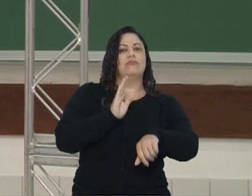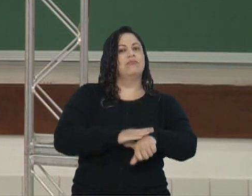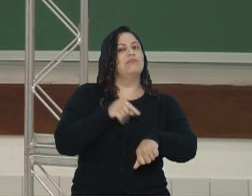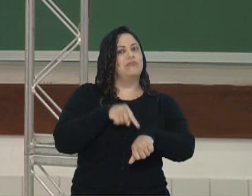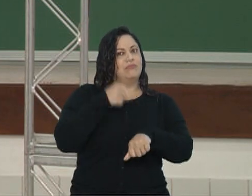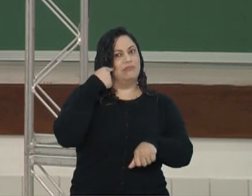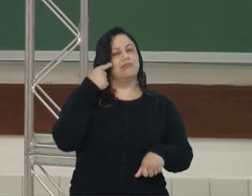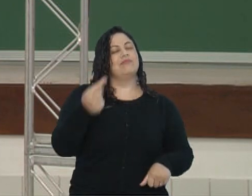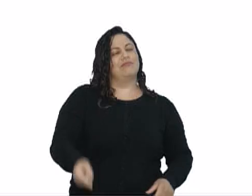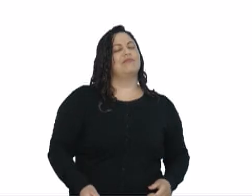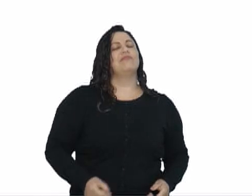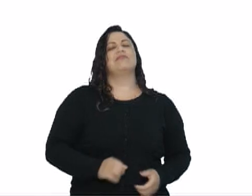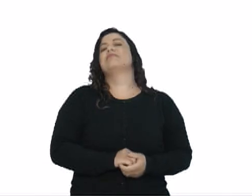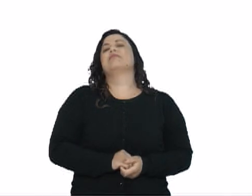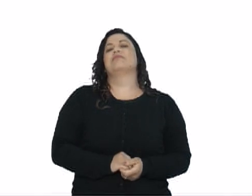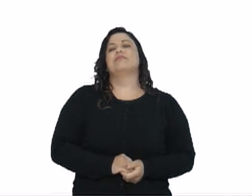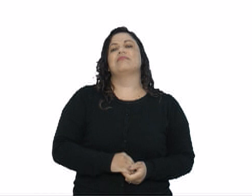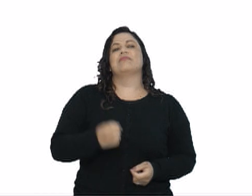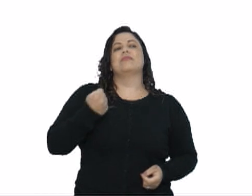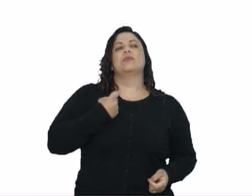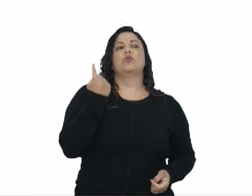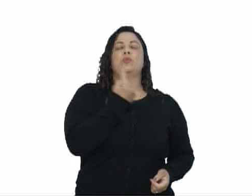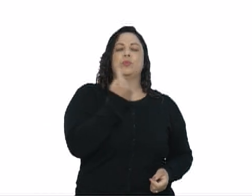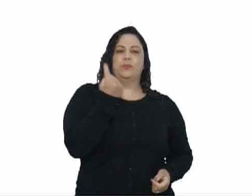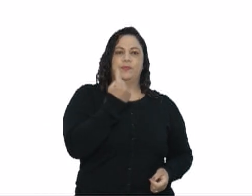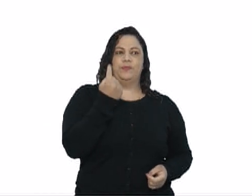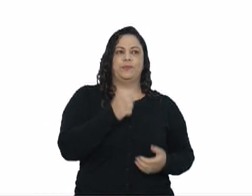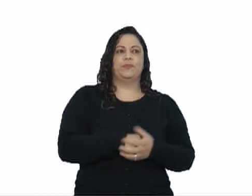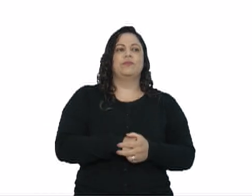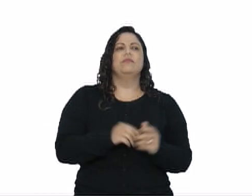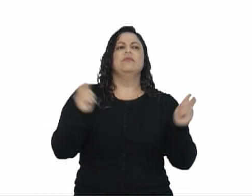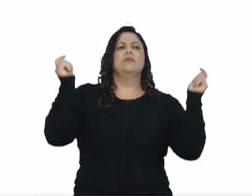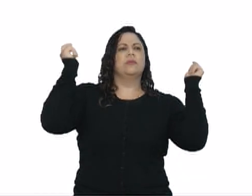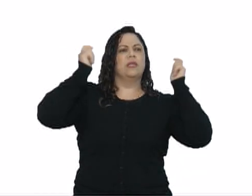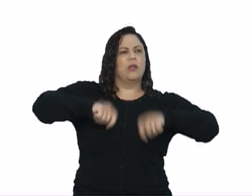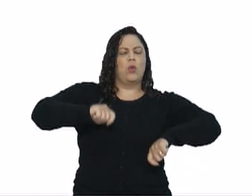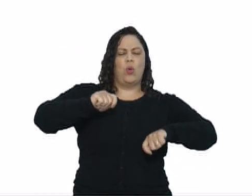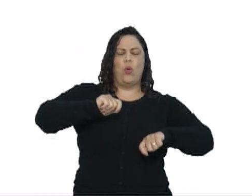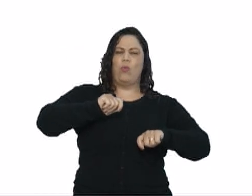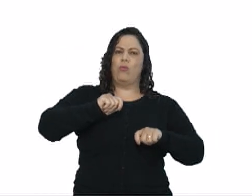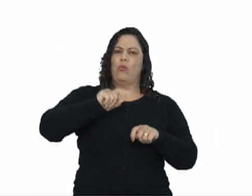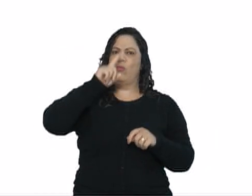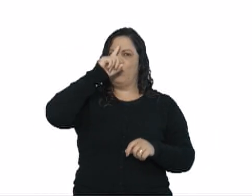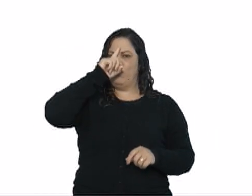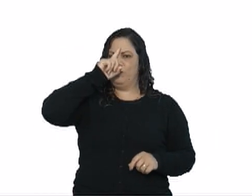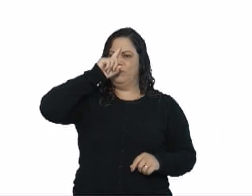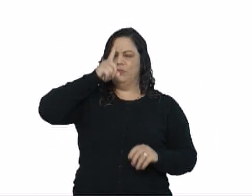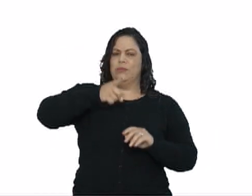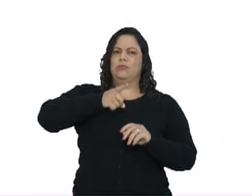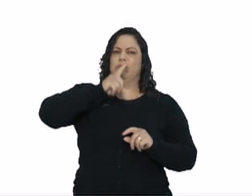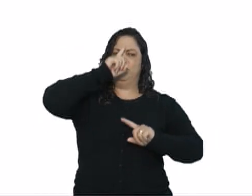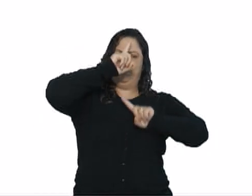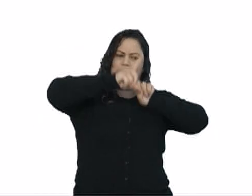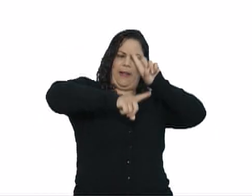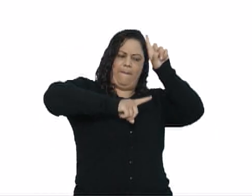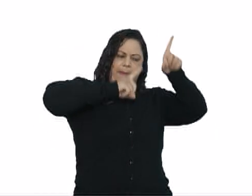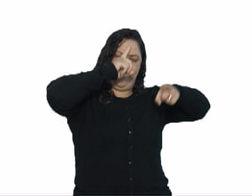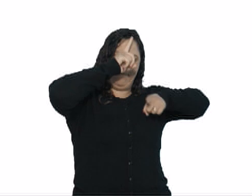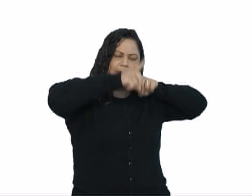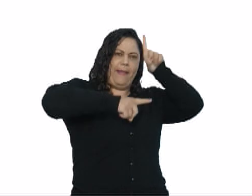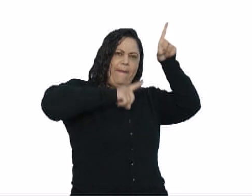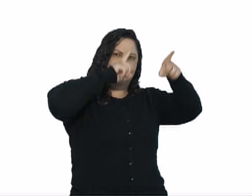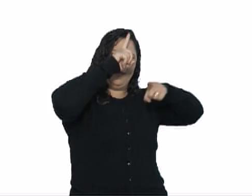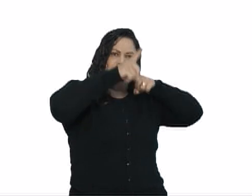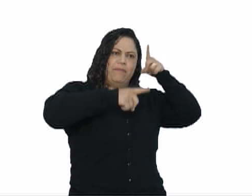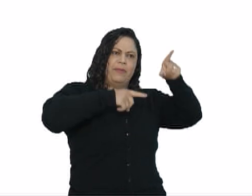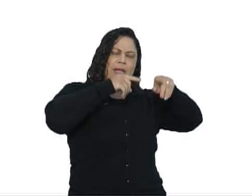lá? Então, segundo Hannah Arendt, o autoritarismo tenta induzir o povo à apatia, à obediência passiva e à